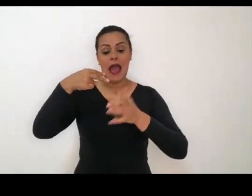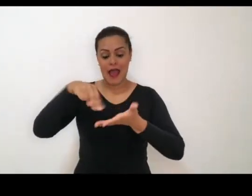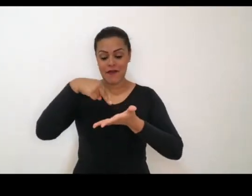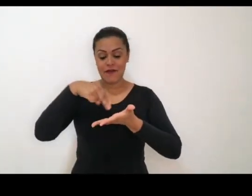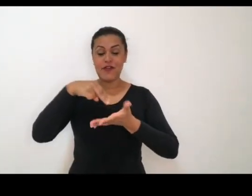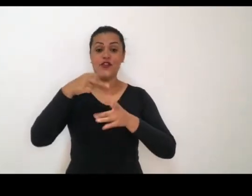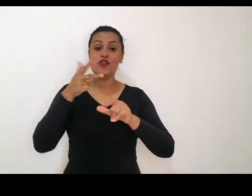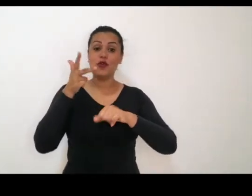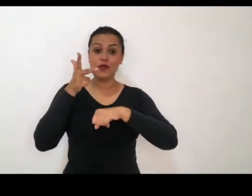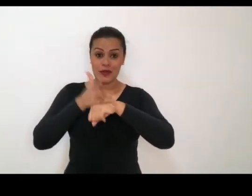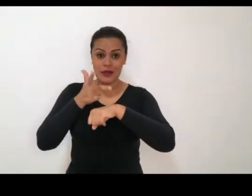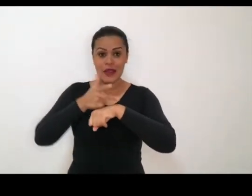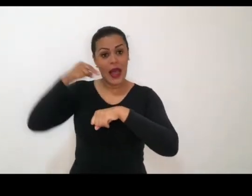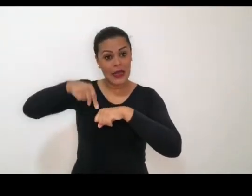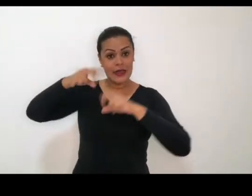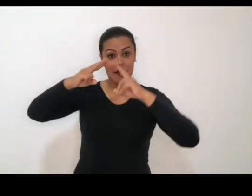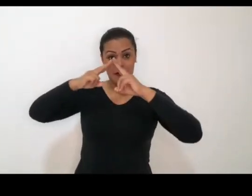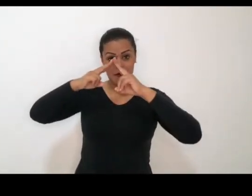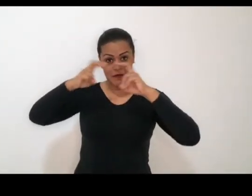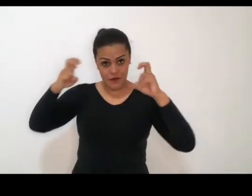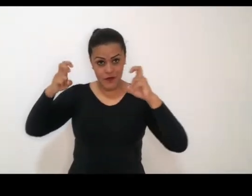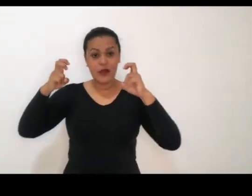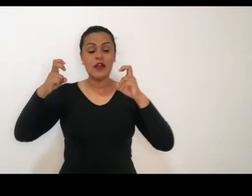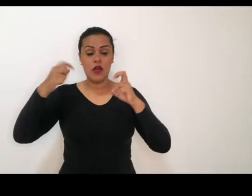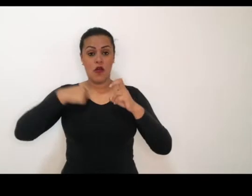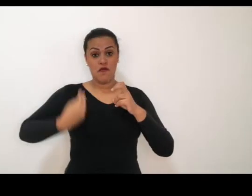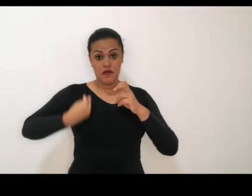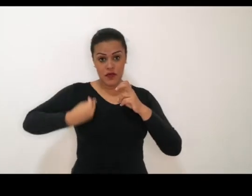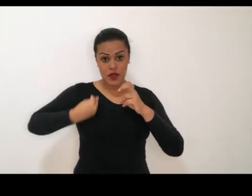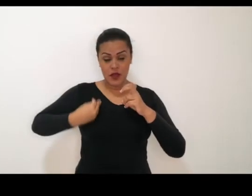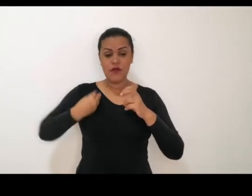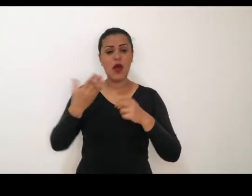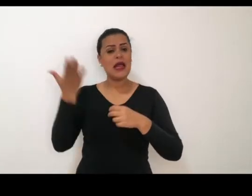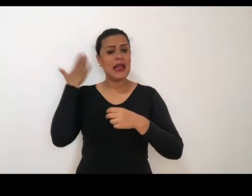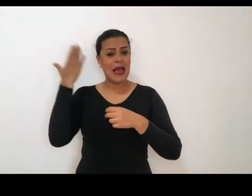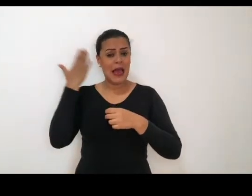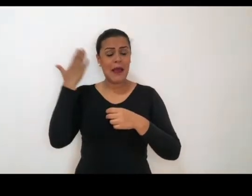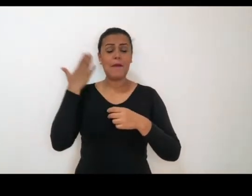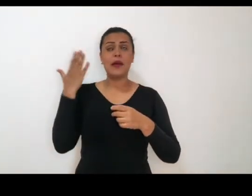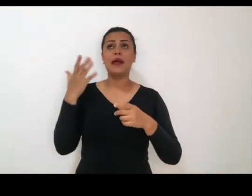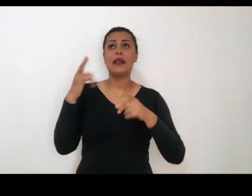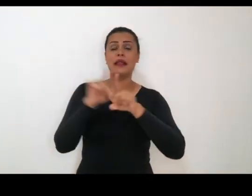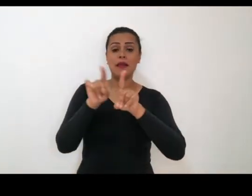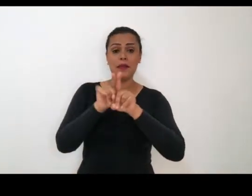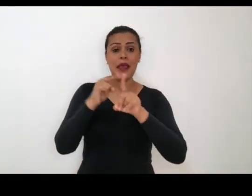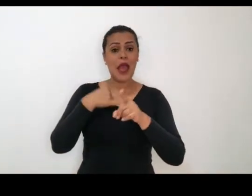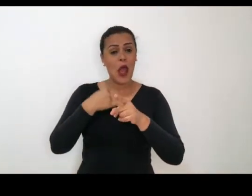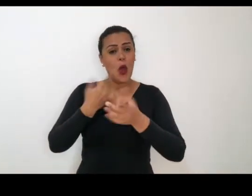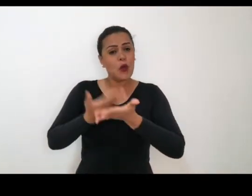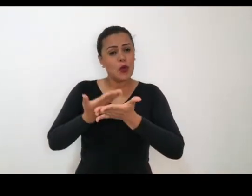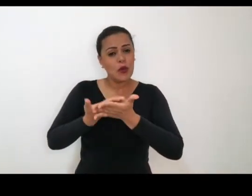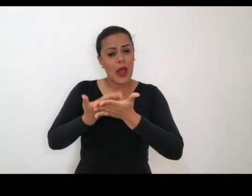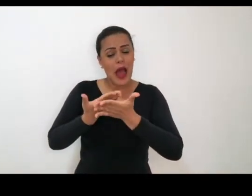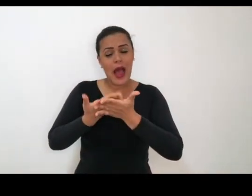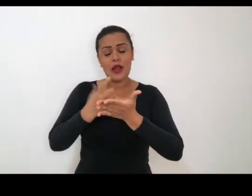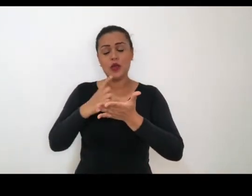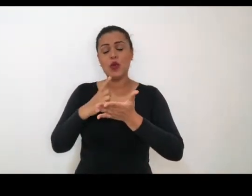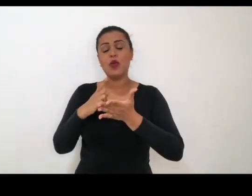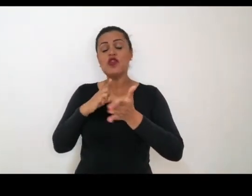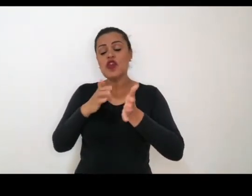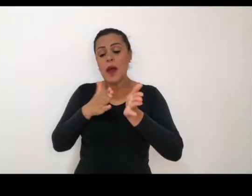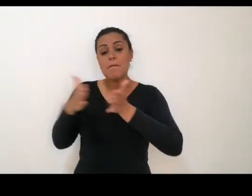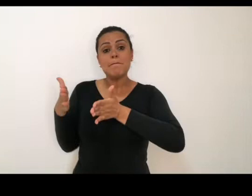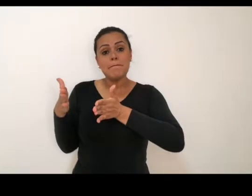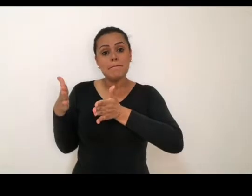onde eu vivo, na época também, enquanto estudante, eu fazia paralelamente vários cursos de dança